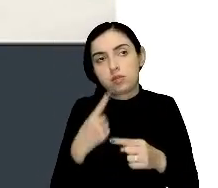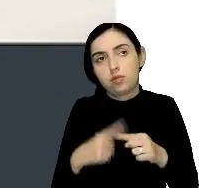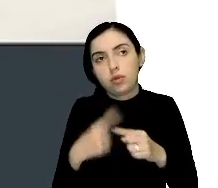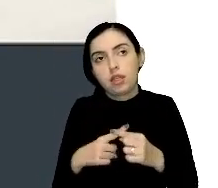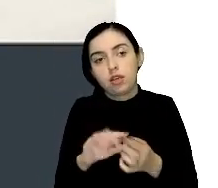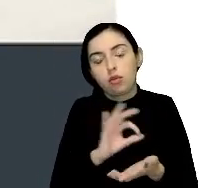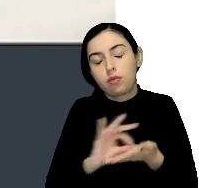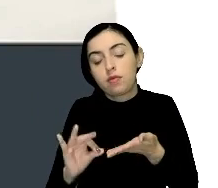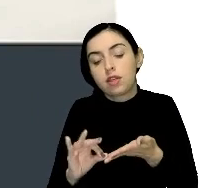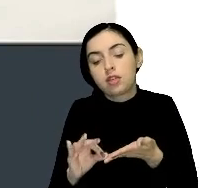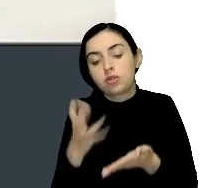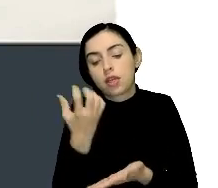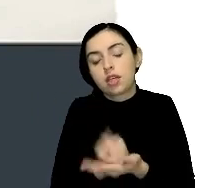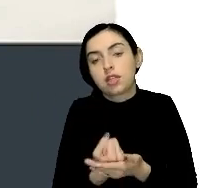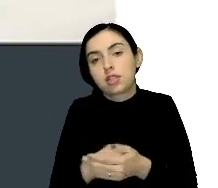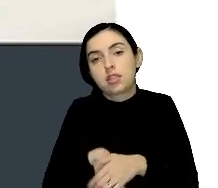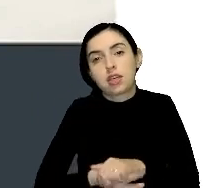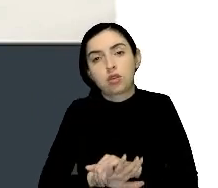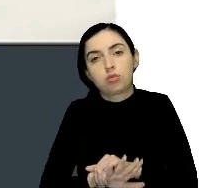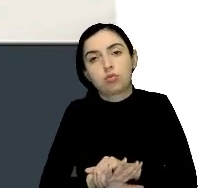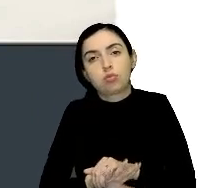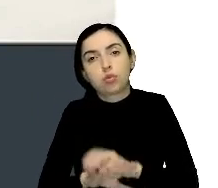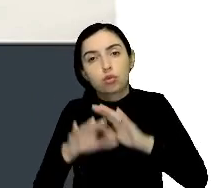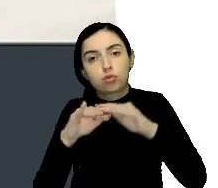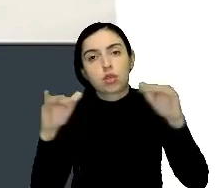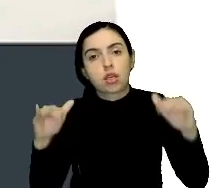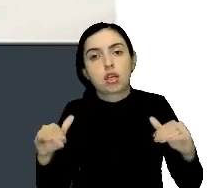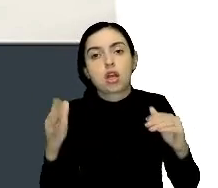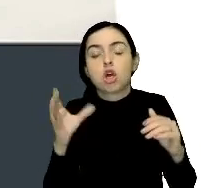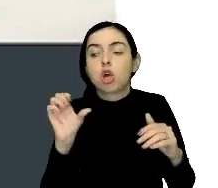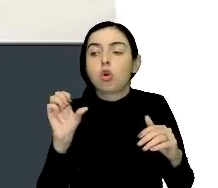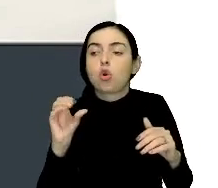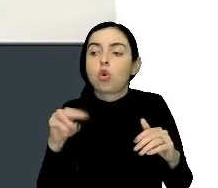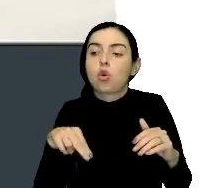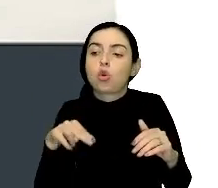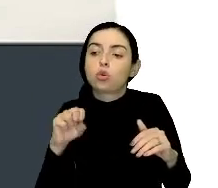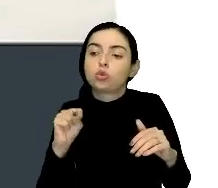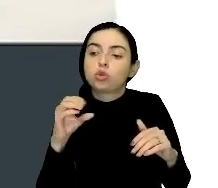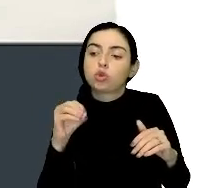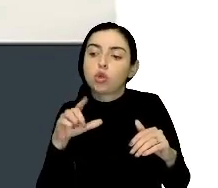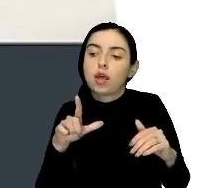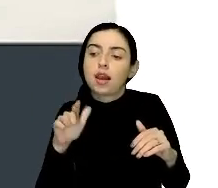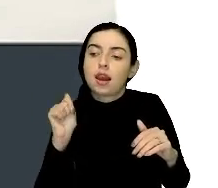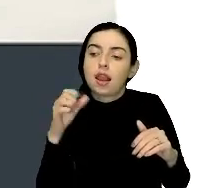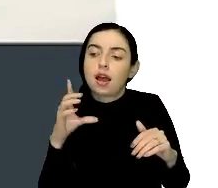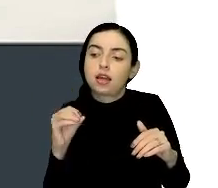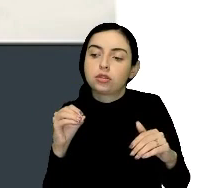concedido pelo consulado ou pelo serviço consular da embaixada.